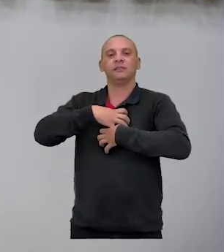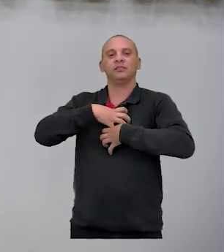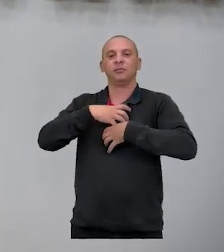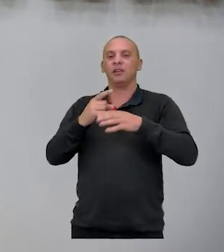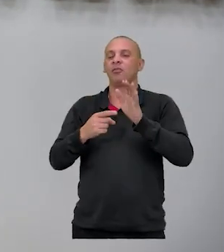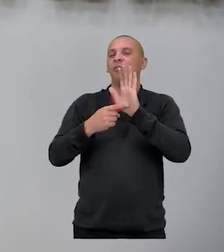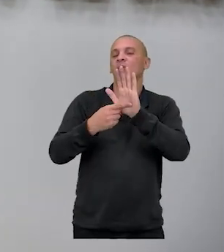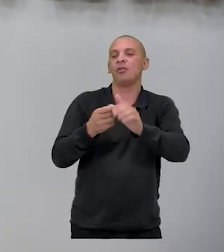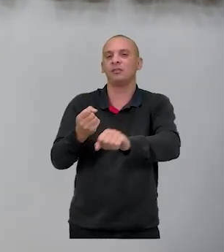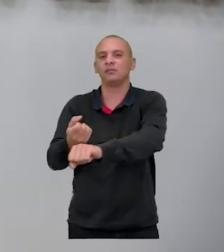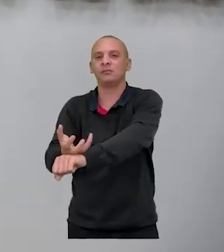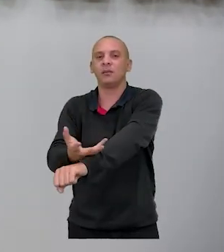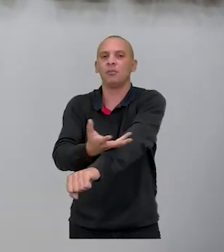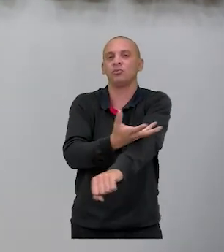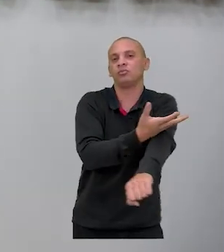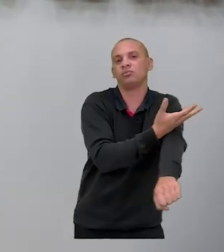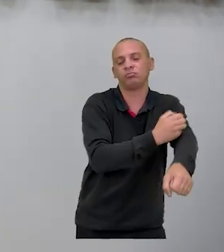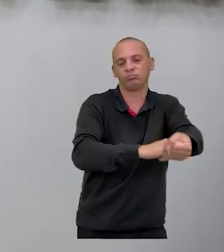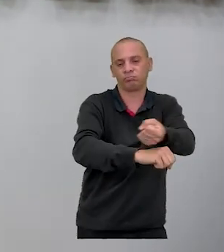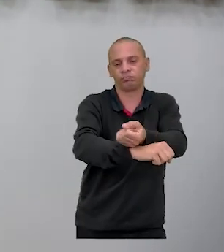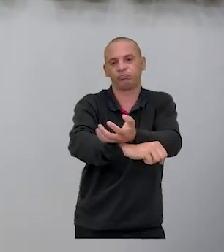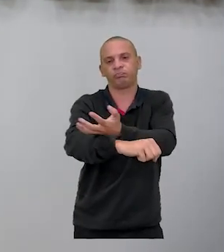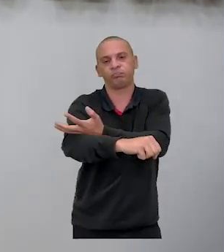sentimentos, emoções. Então, eles falam muito,